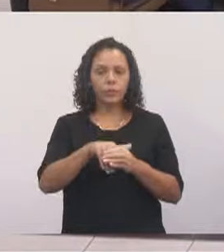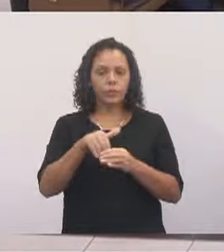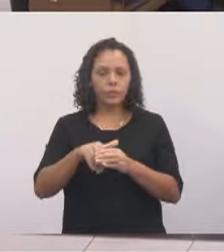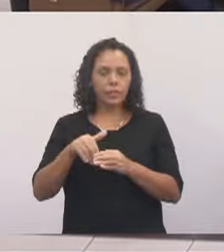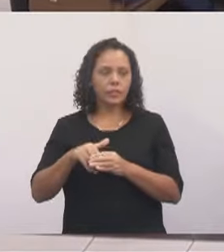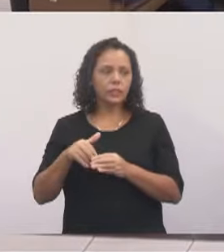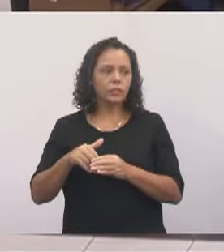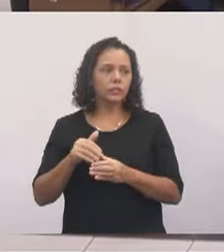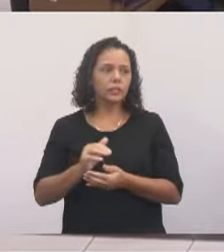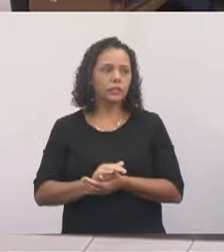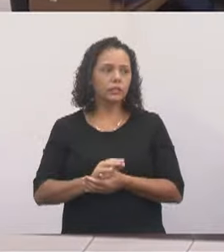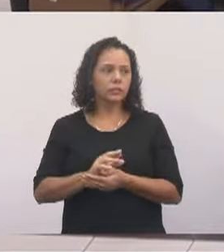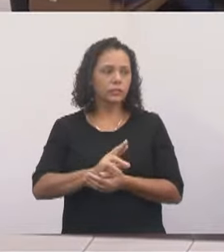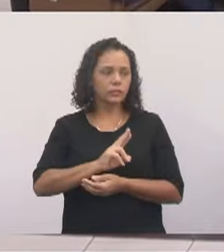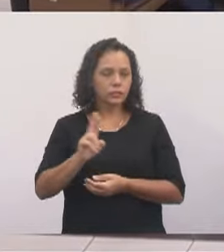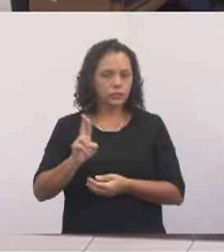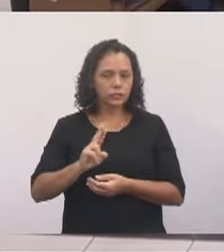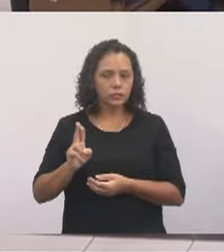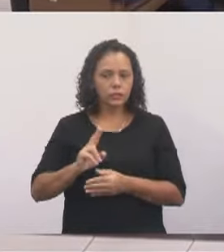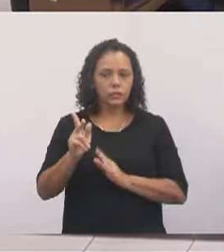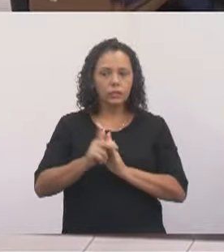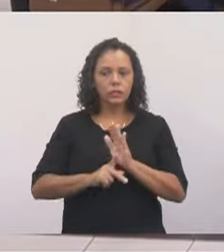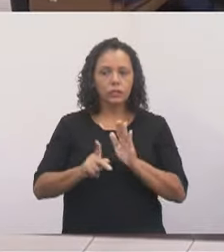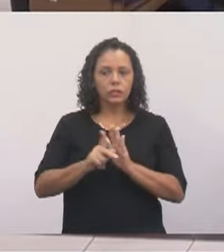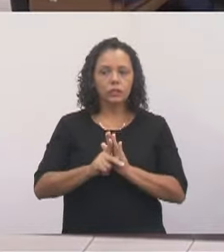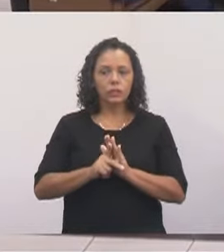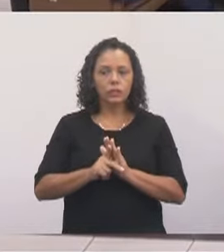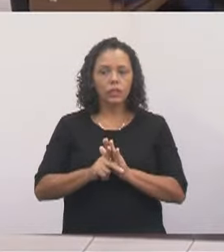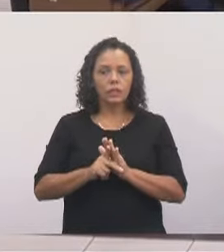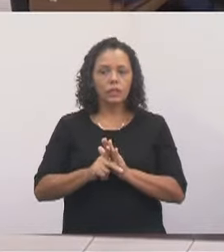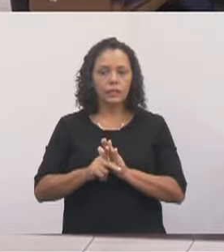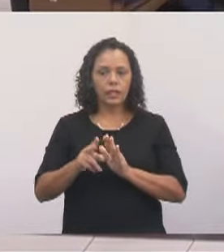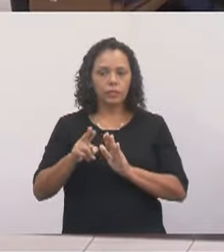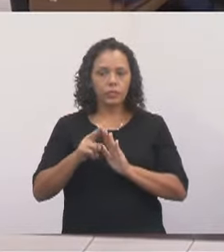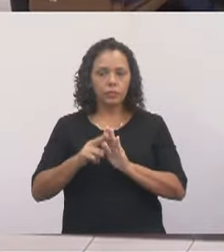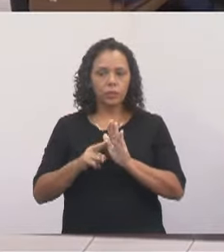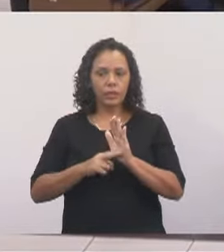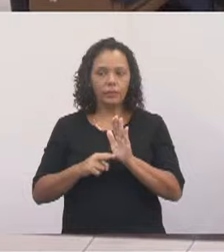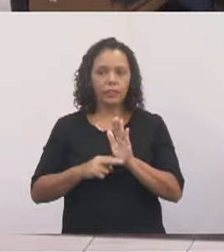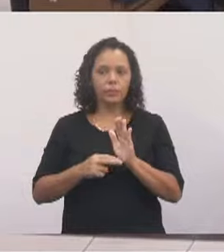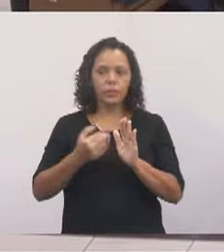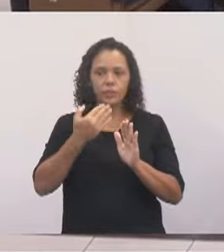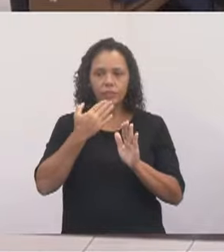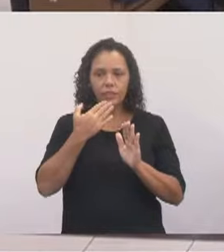nominal dos projetos na ordem regimental.